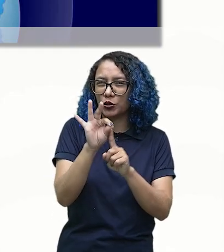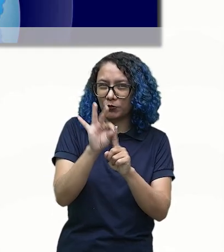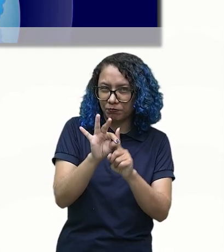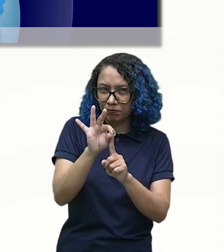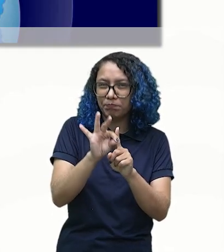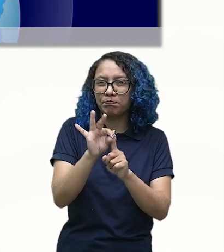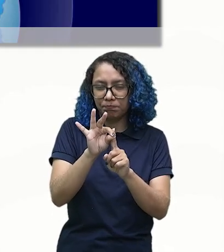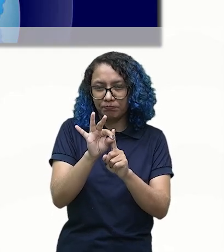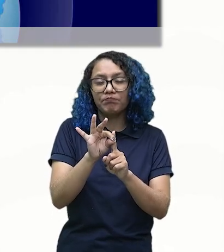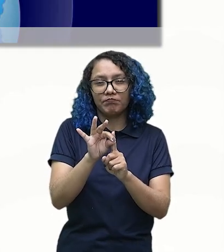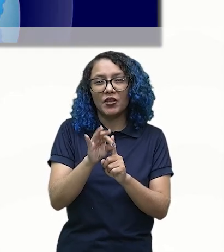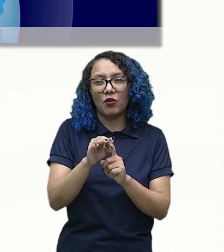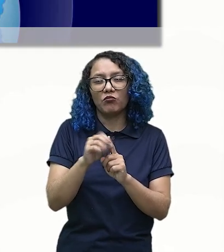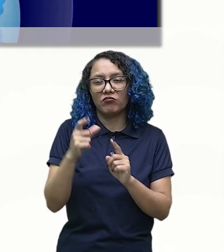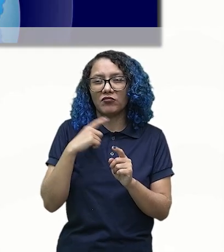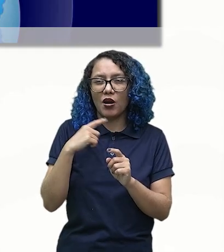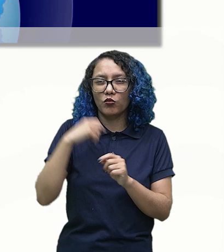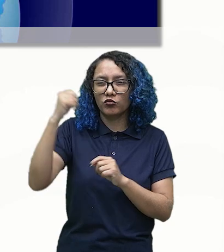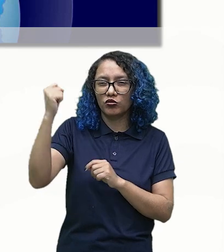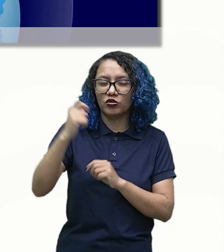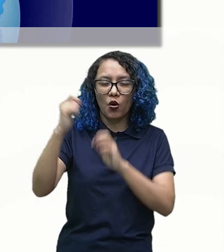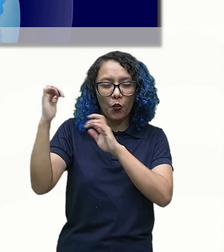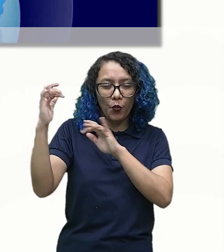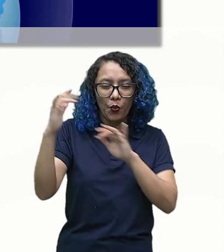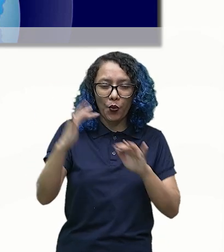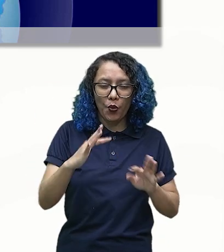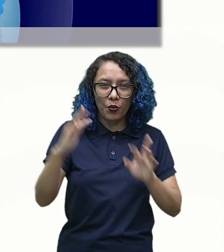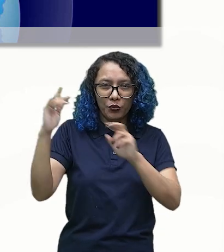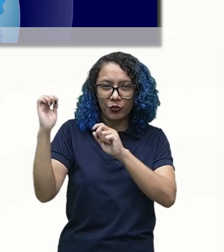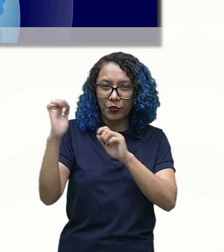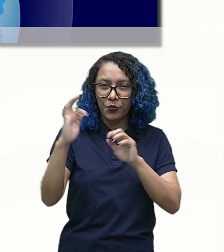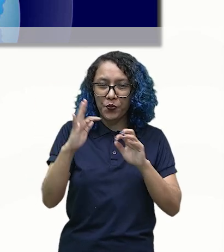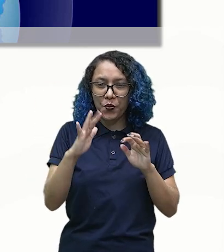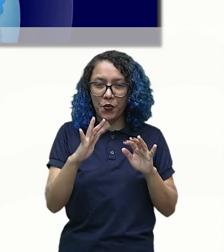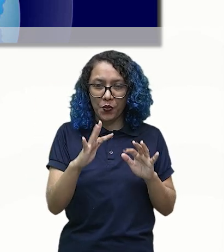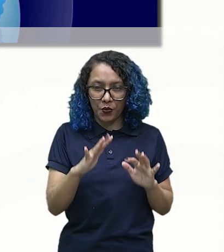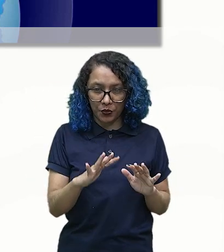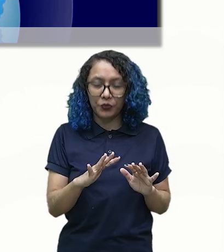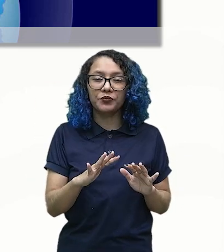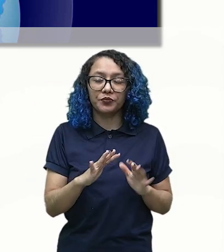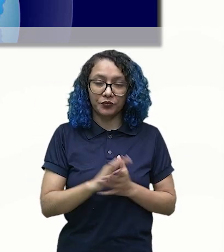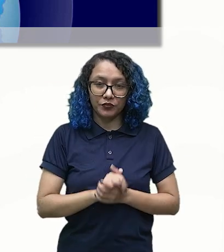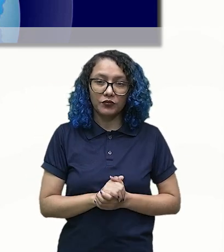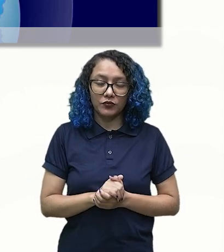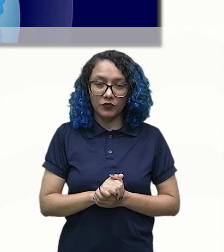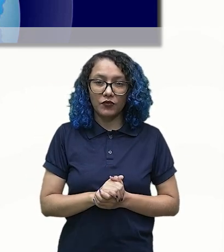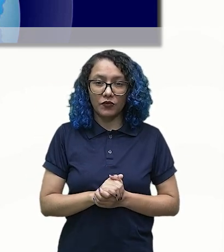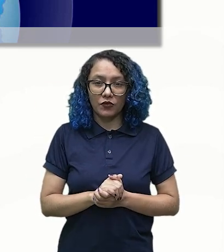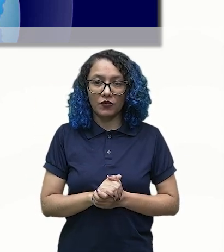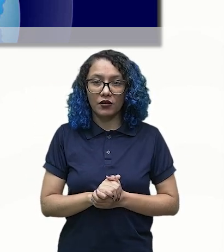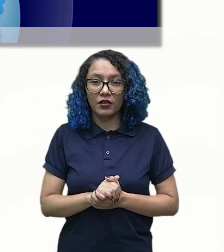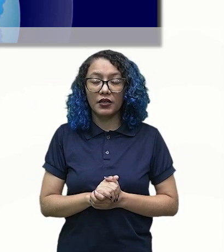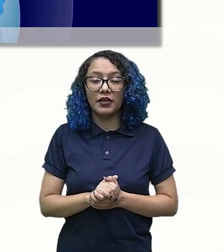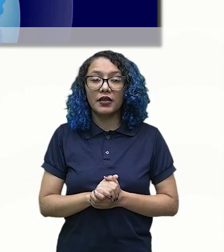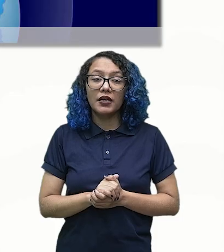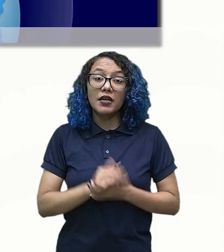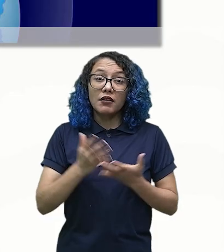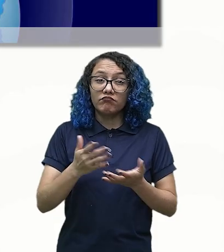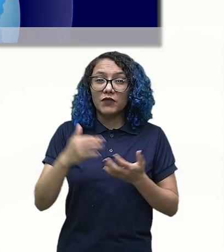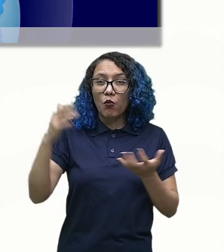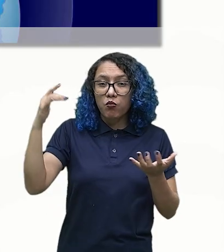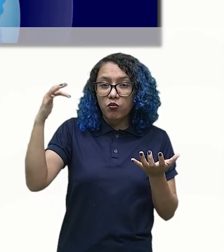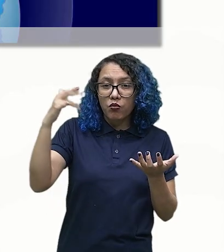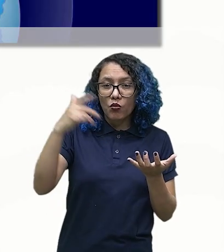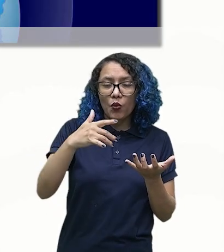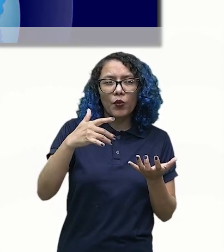de calor, que é a temperatura. Então, a gente recebe essa influência do Sol, que chega no nosso planeta, e vejam